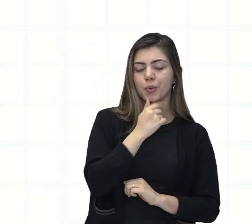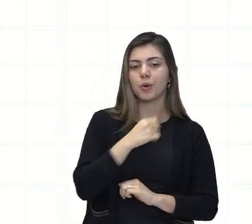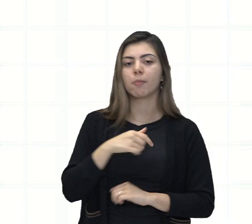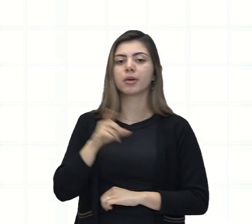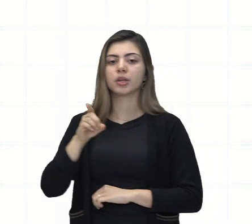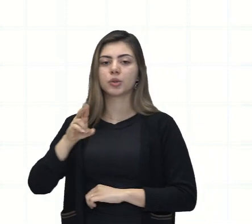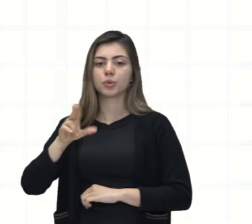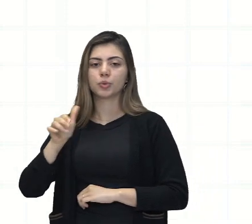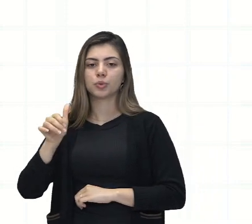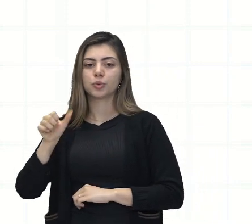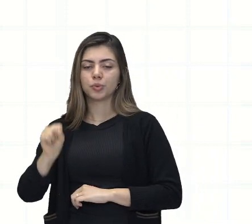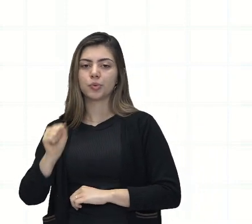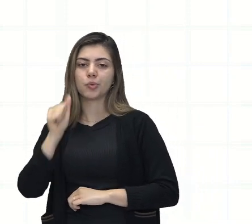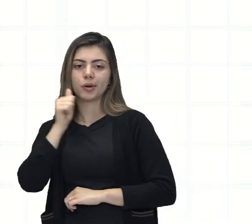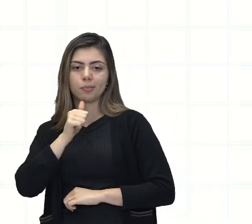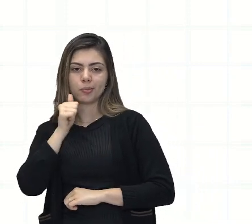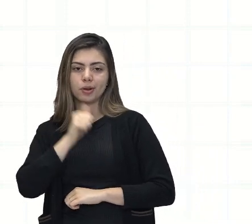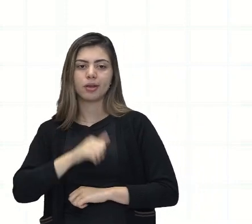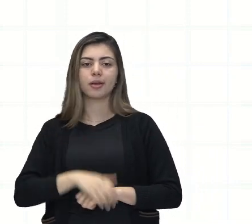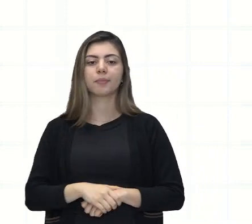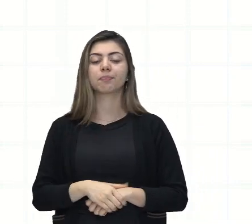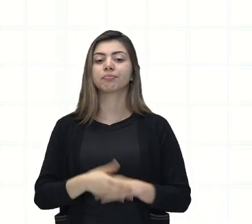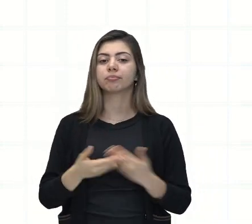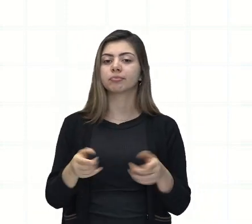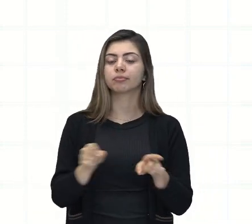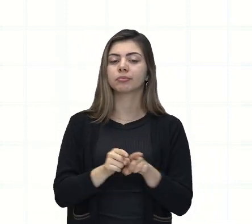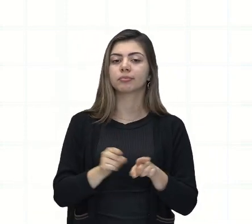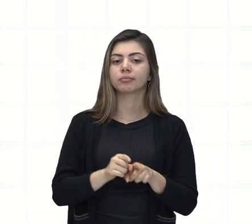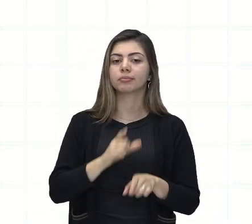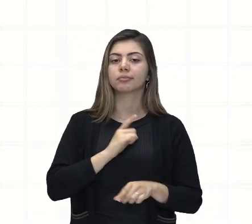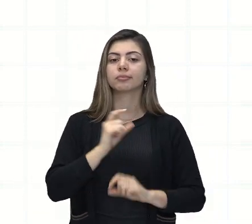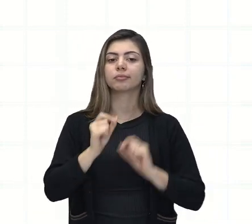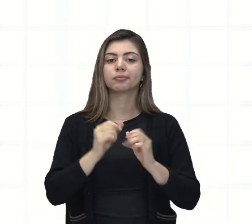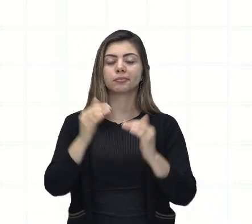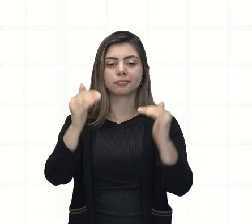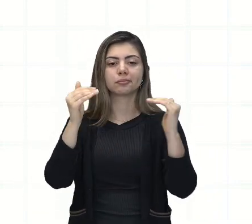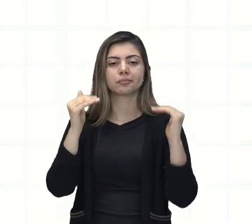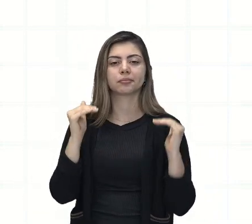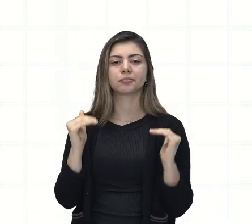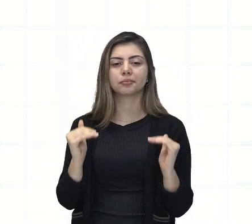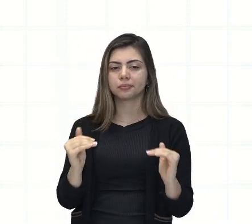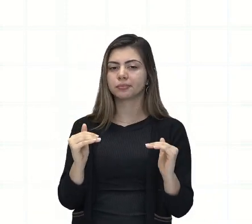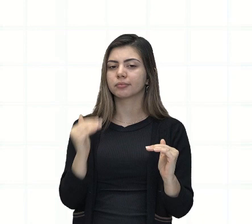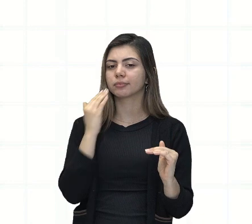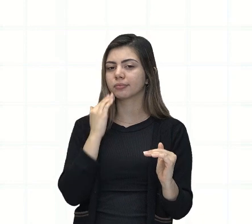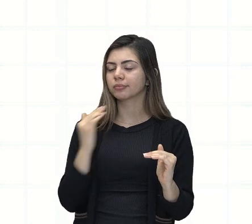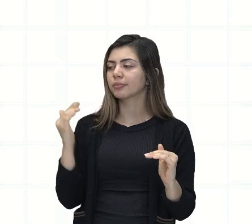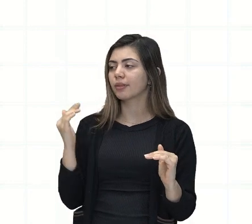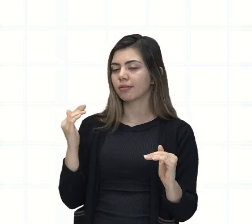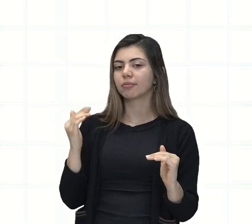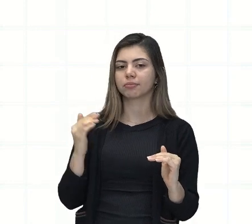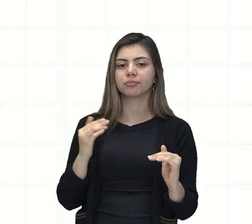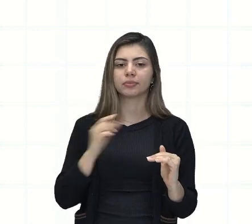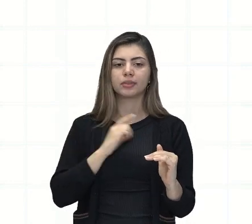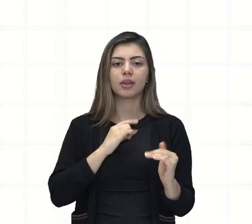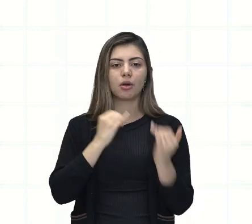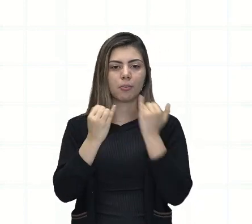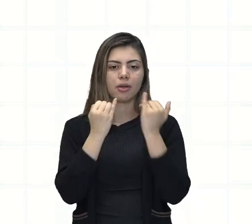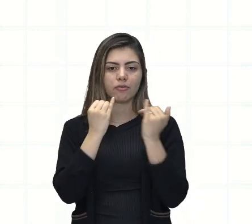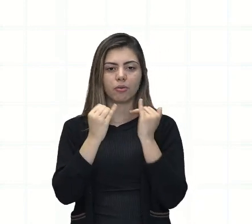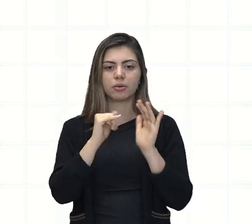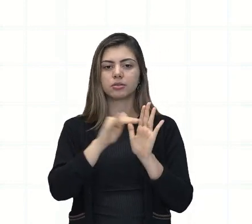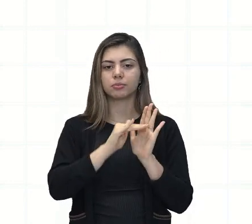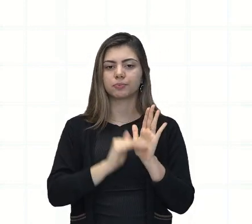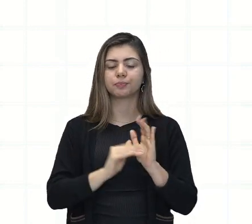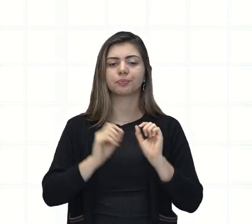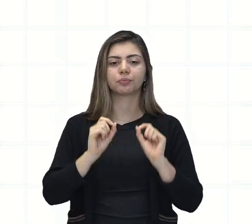Masculino, 2 femininas. E temos aqui também observação, essa informação.